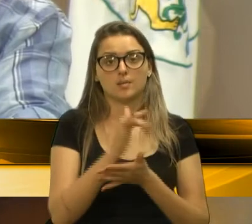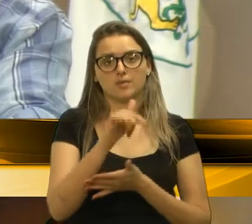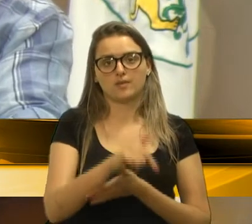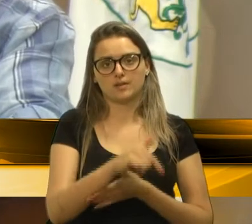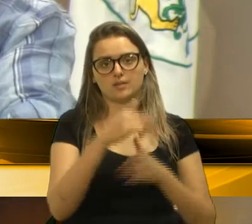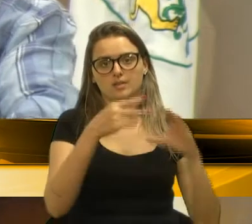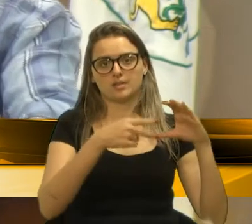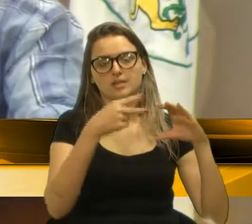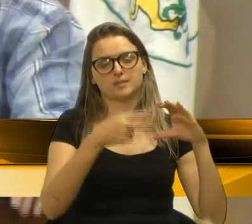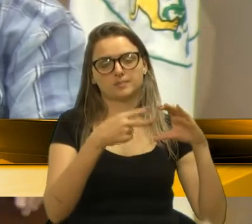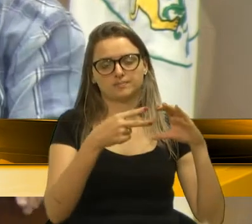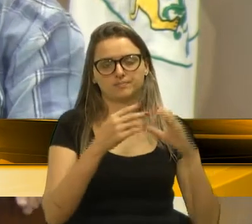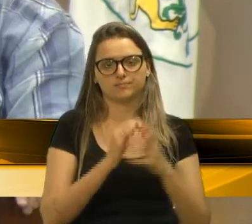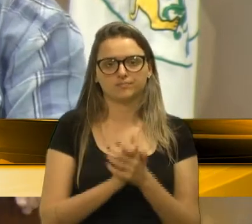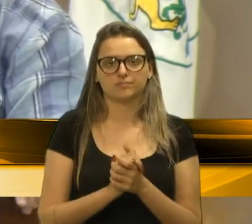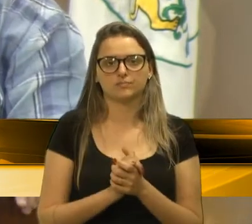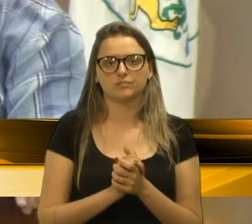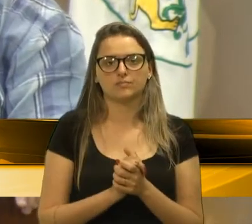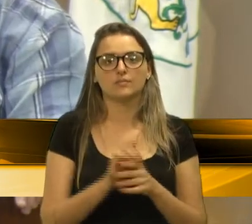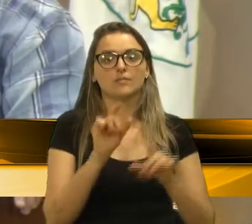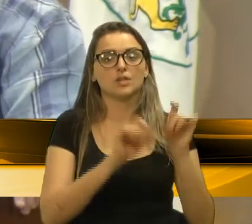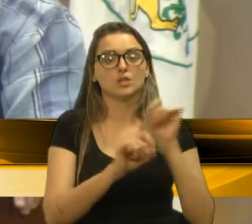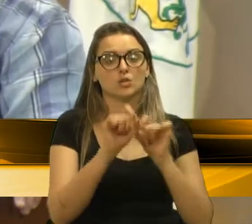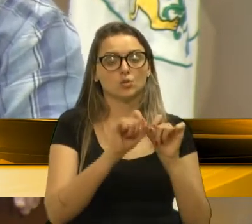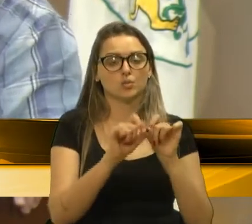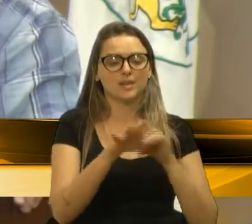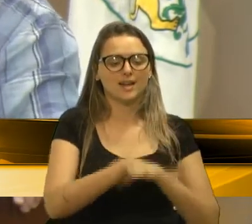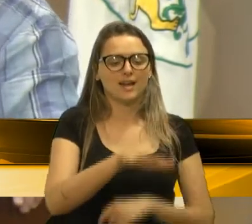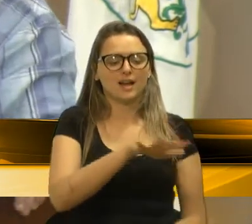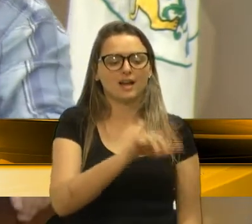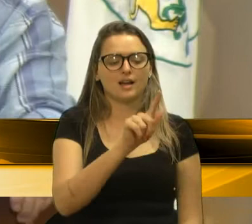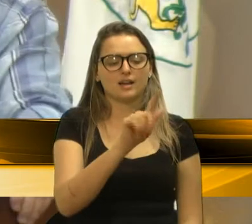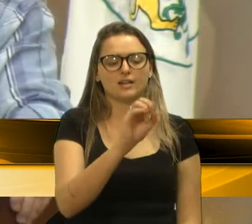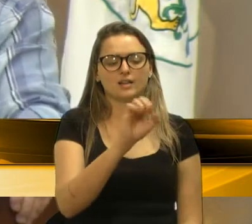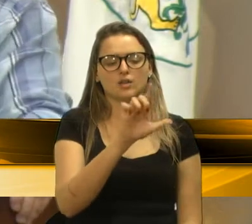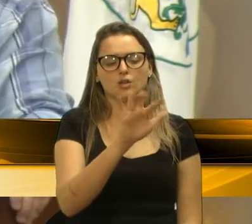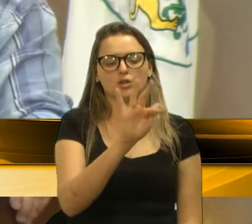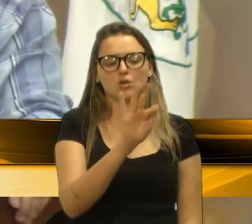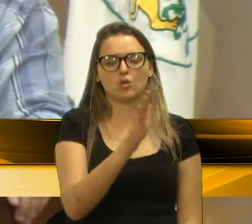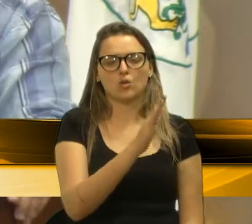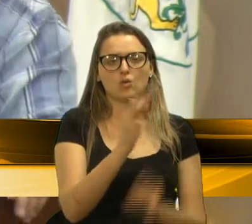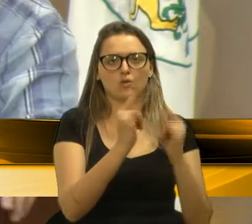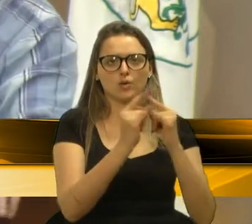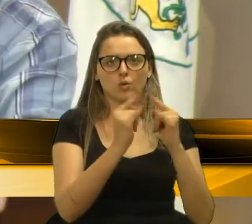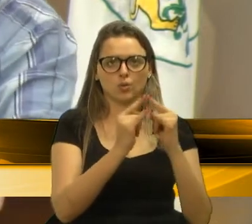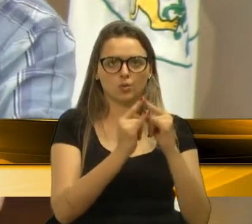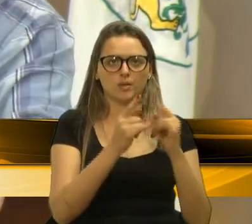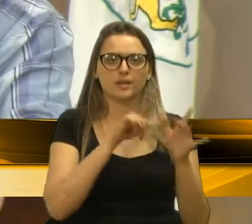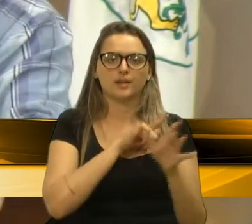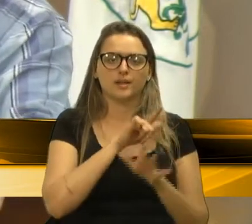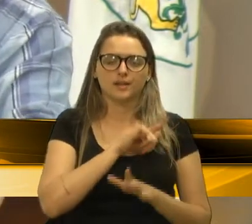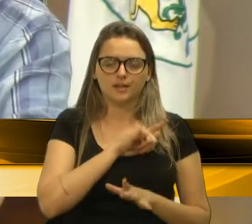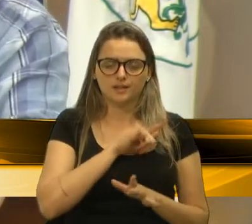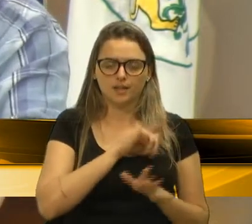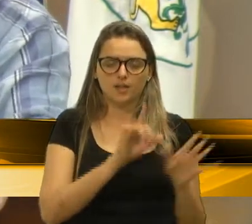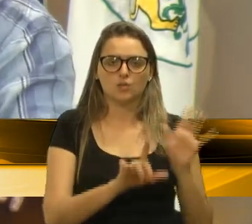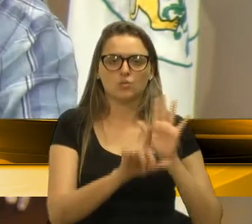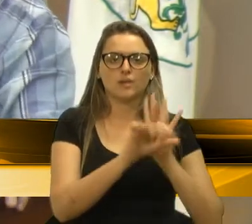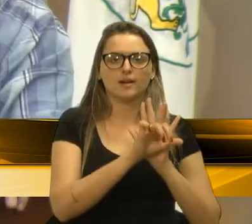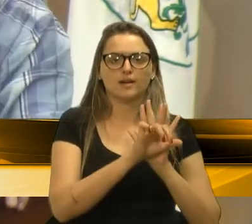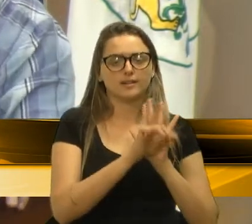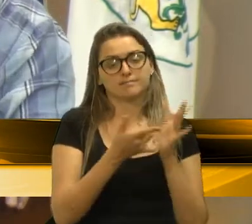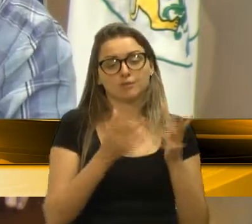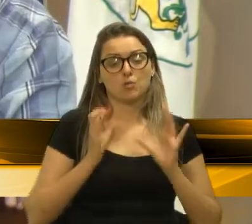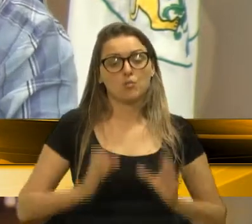então a questão do golf club existe uma uma postura doentia